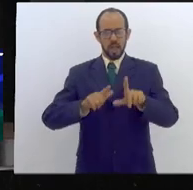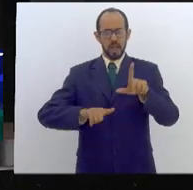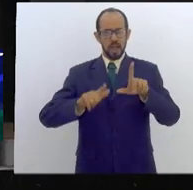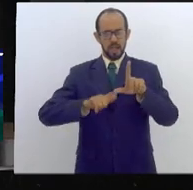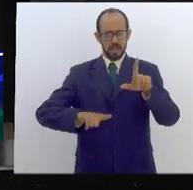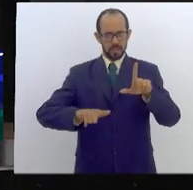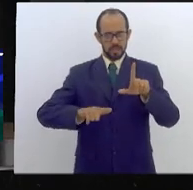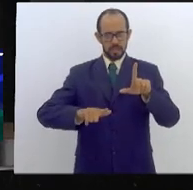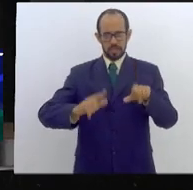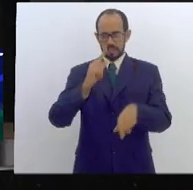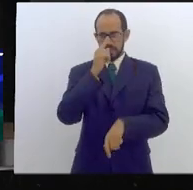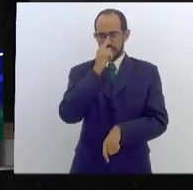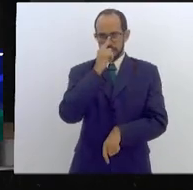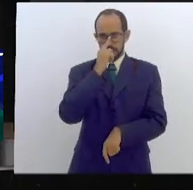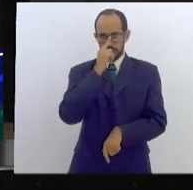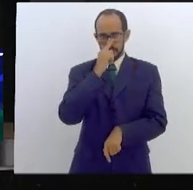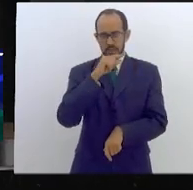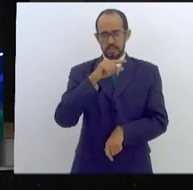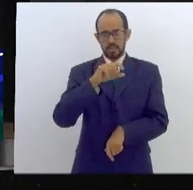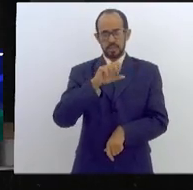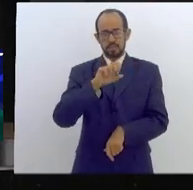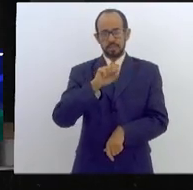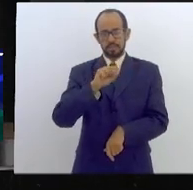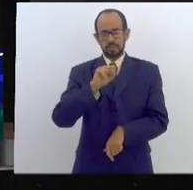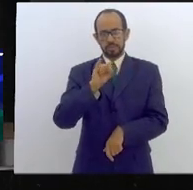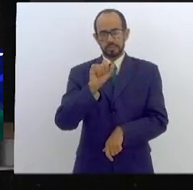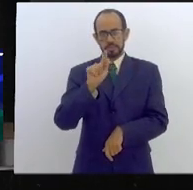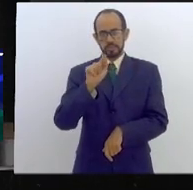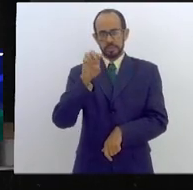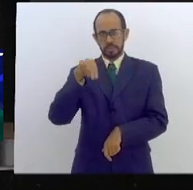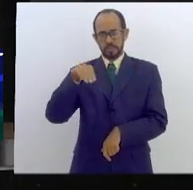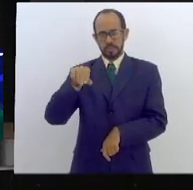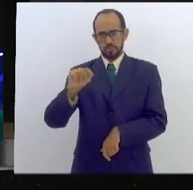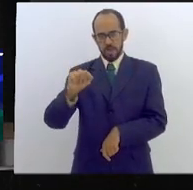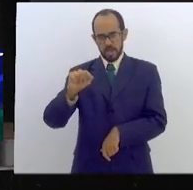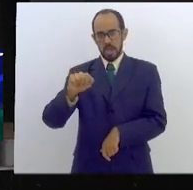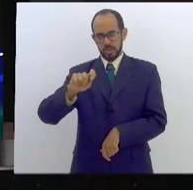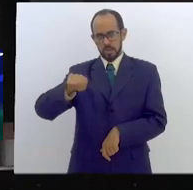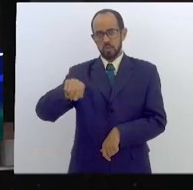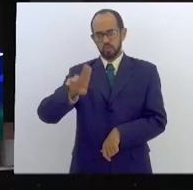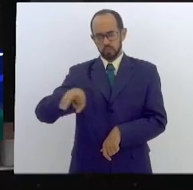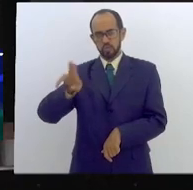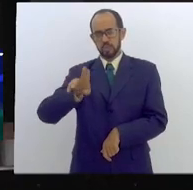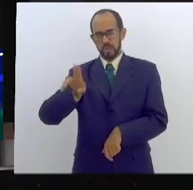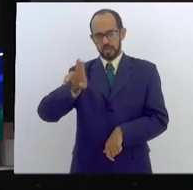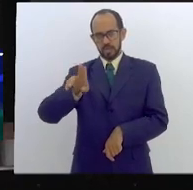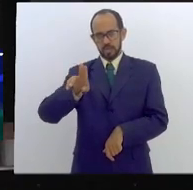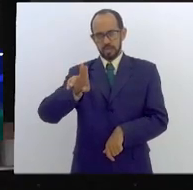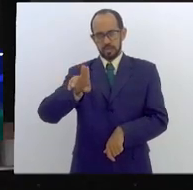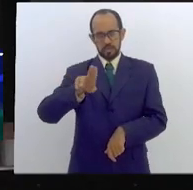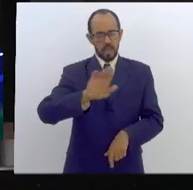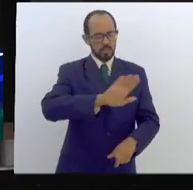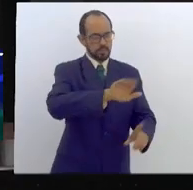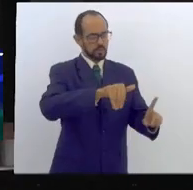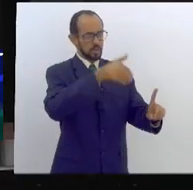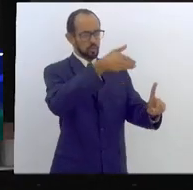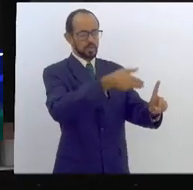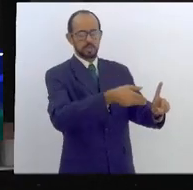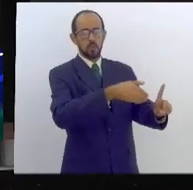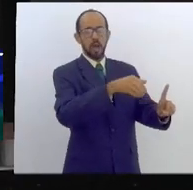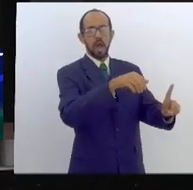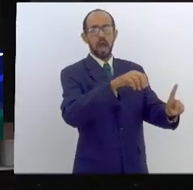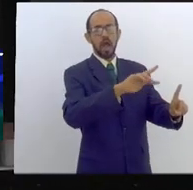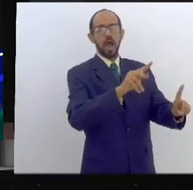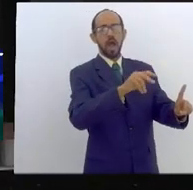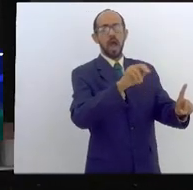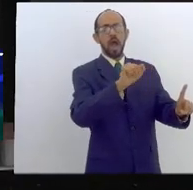sigma, usada como emblema, e a saudação Anauê, empregada por